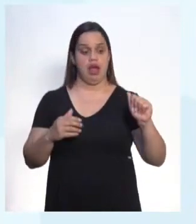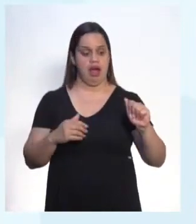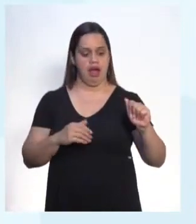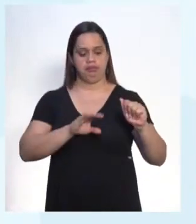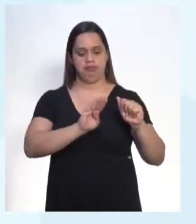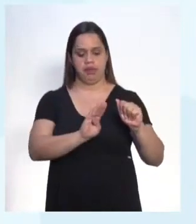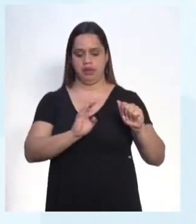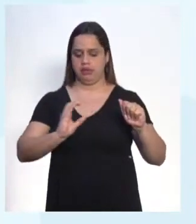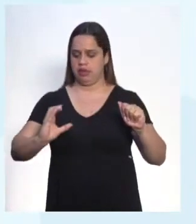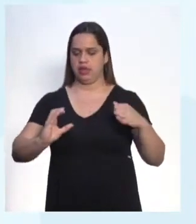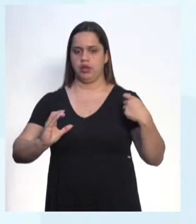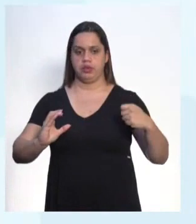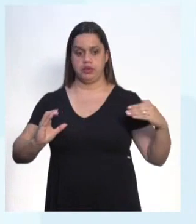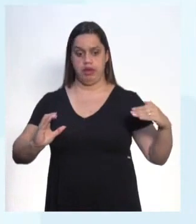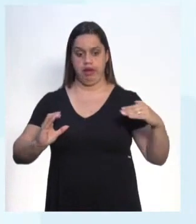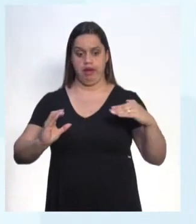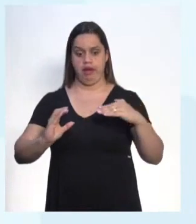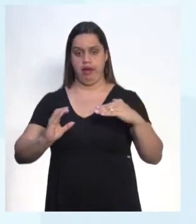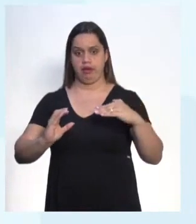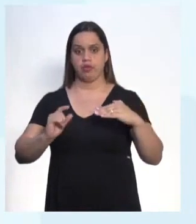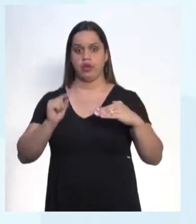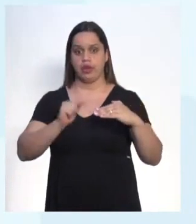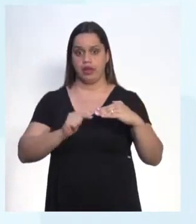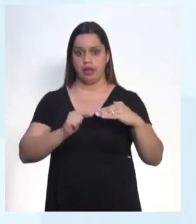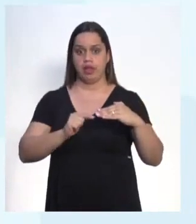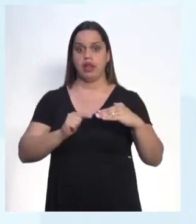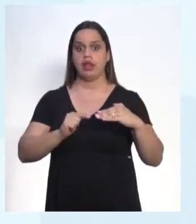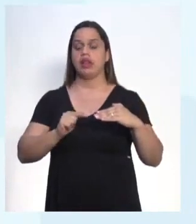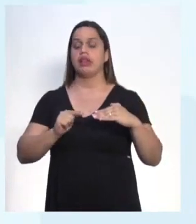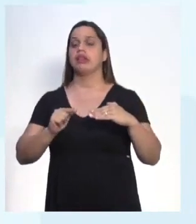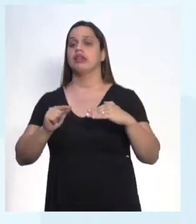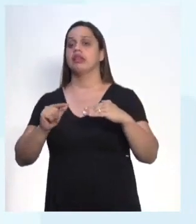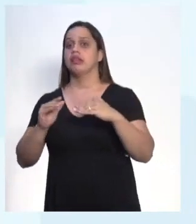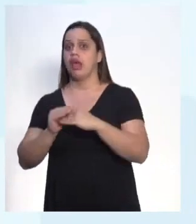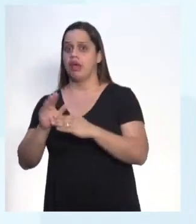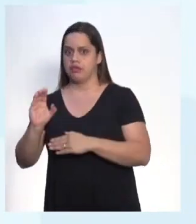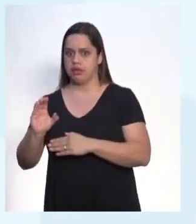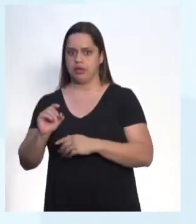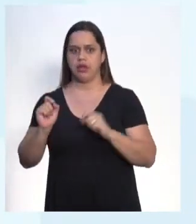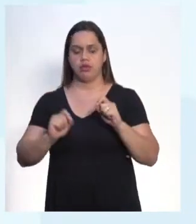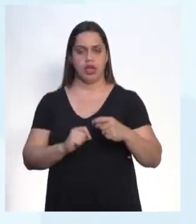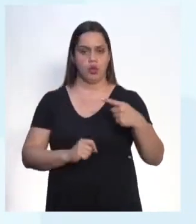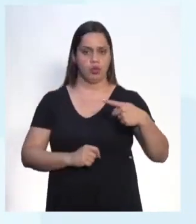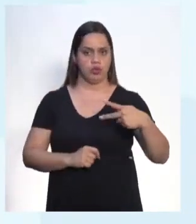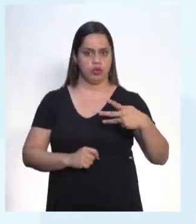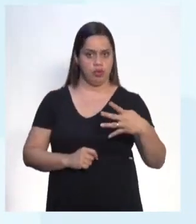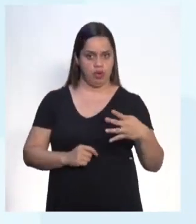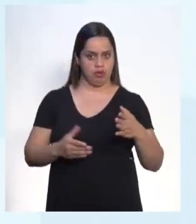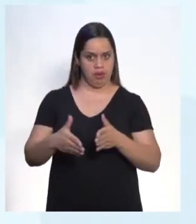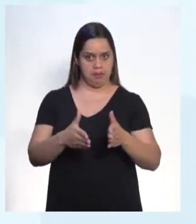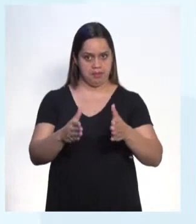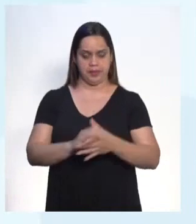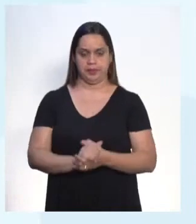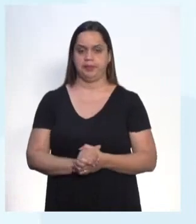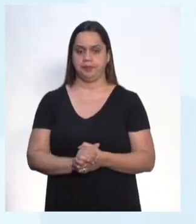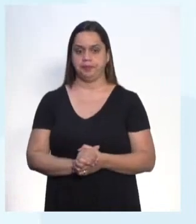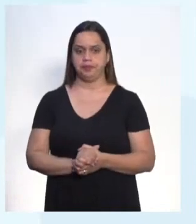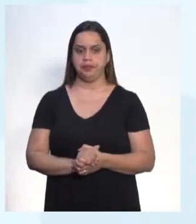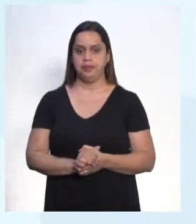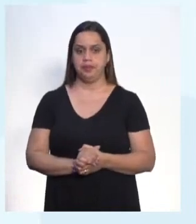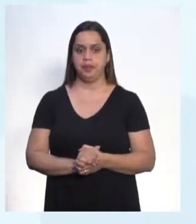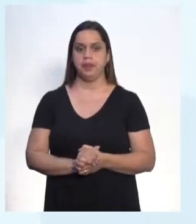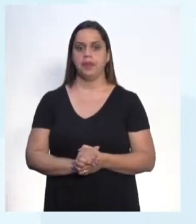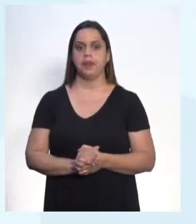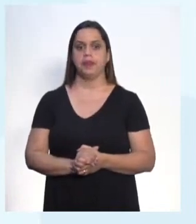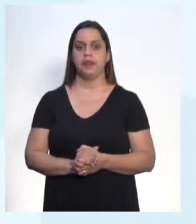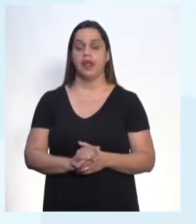nós temos? 1, 2, 3, 4. Ok? E